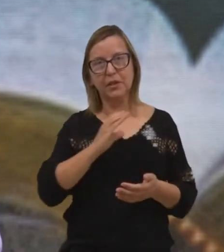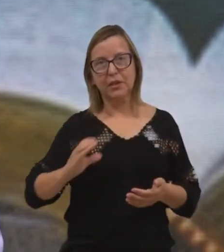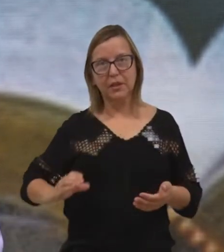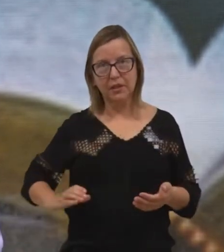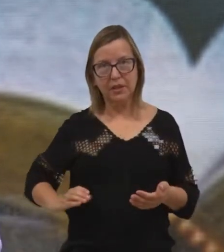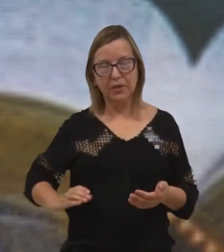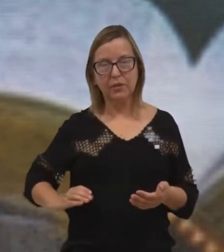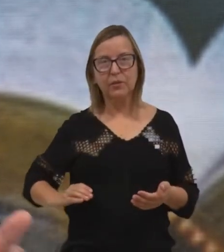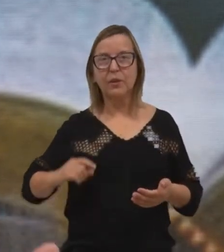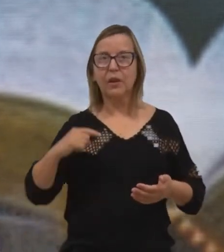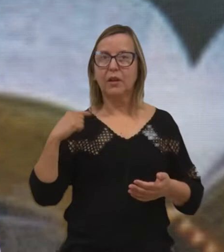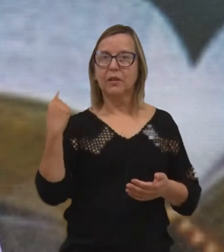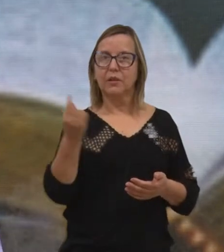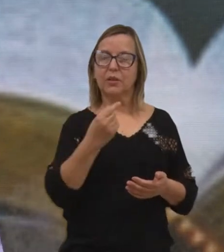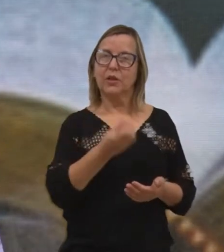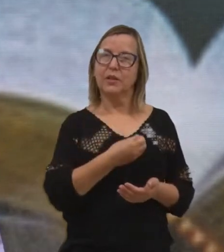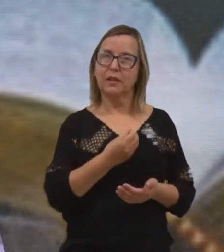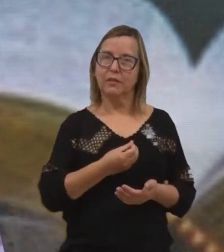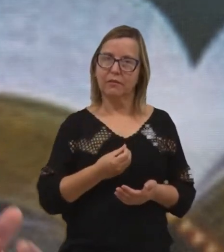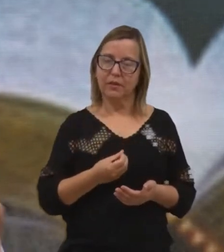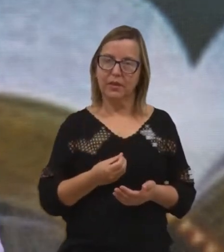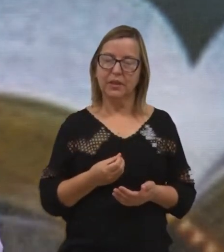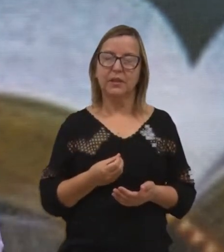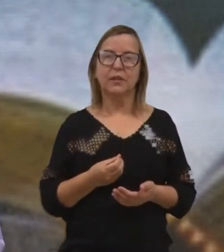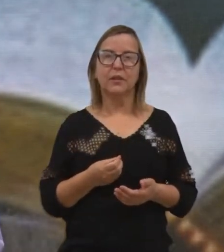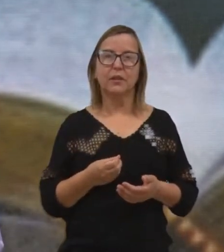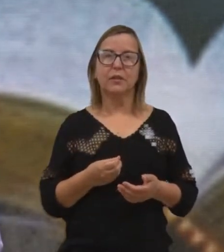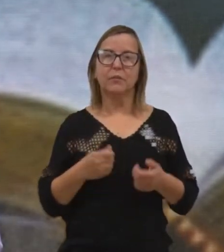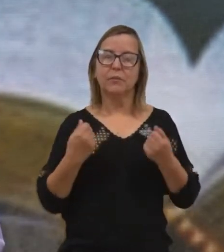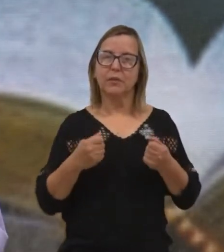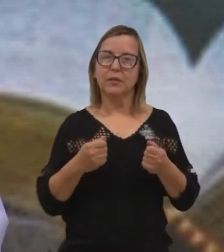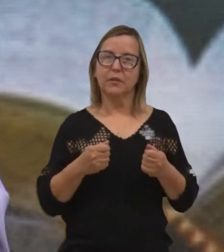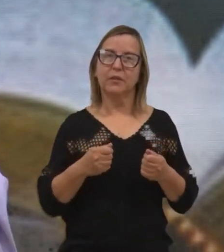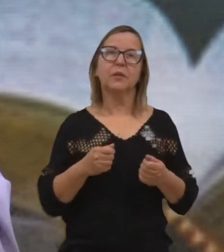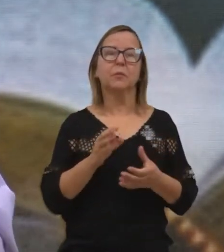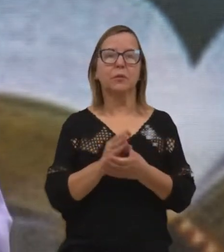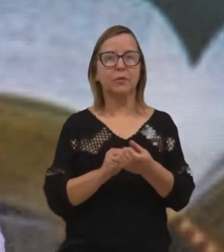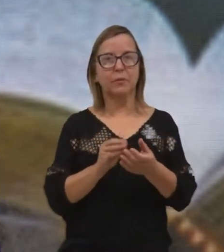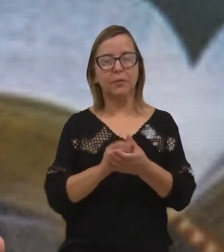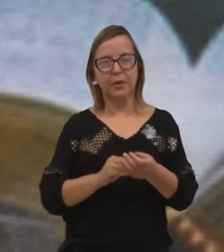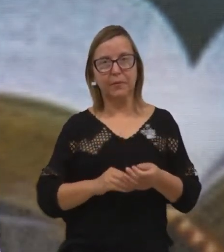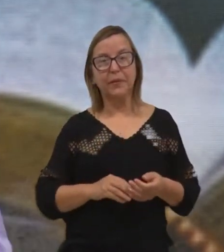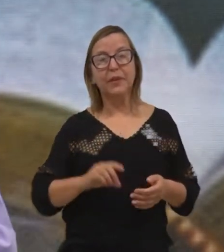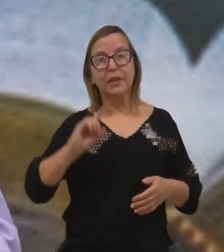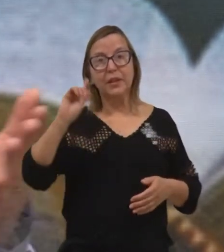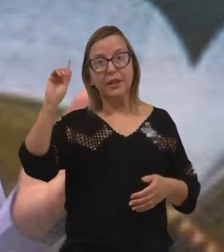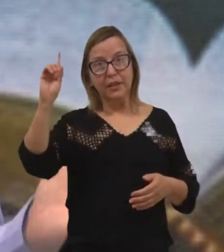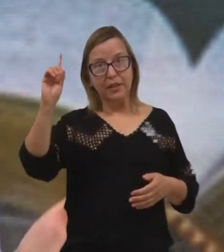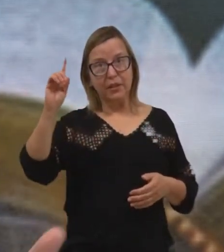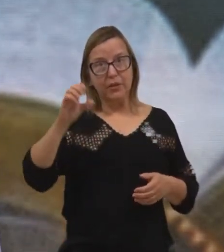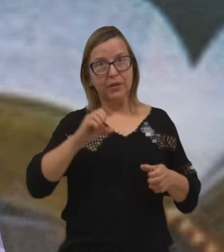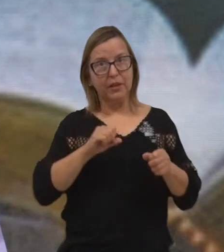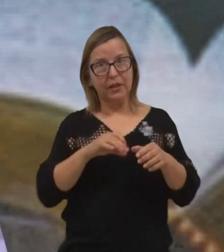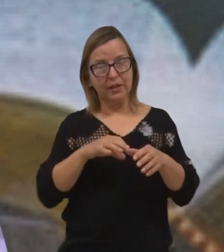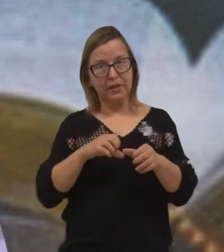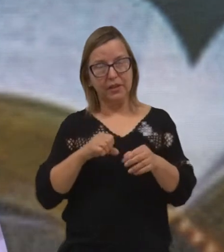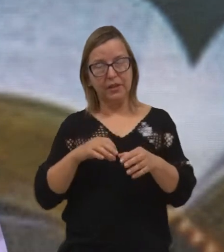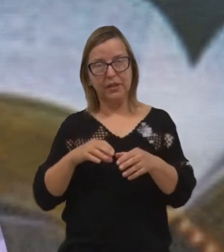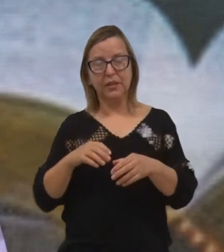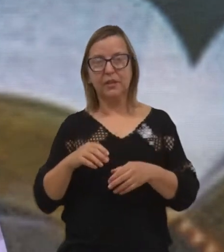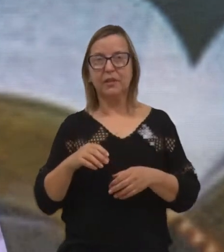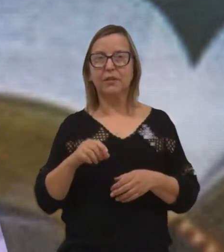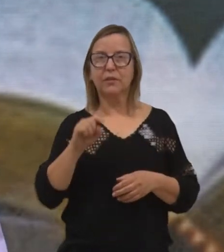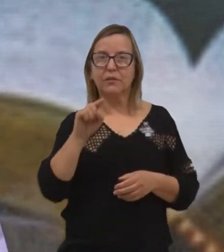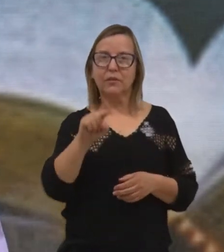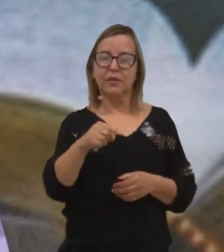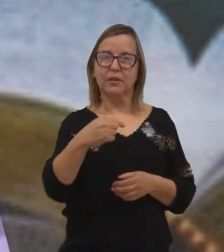que nós estamos num processo de santificação, e Deus está tratando comigo, está tratando com você, está tratando com todos nós